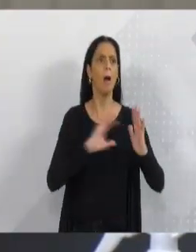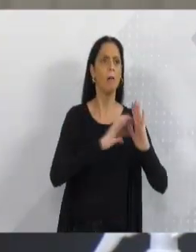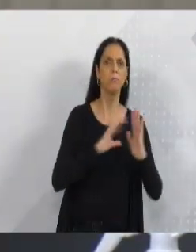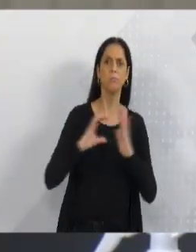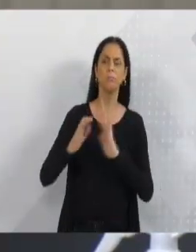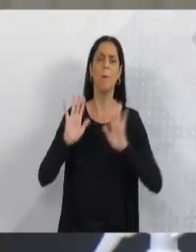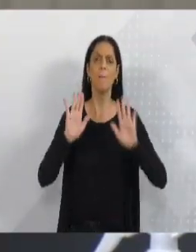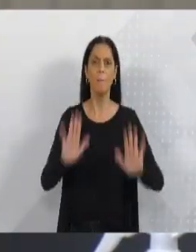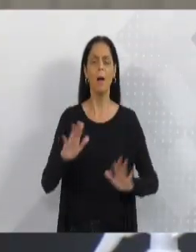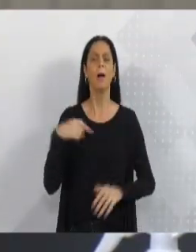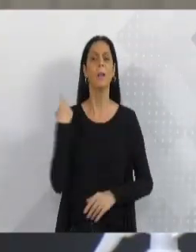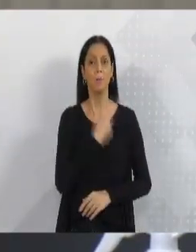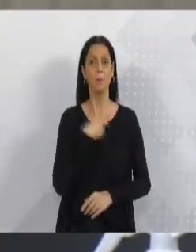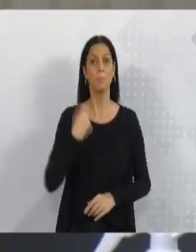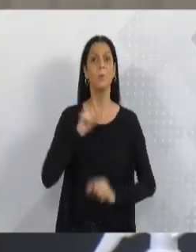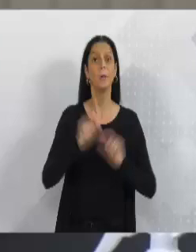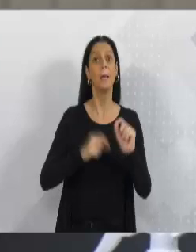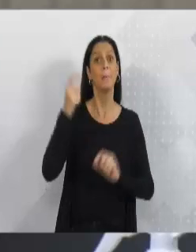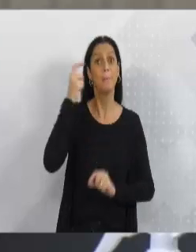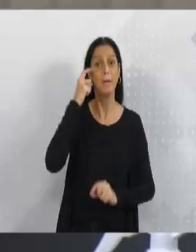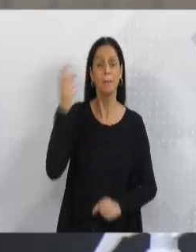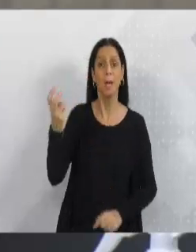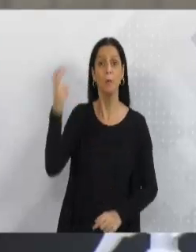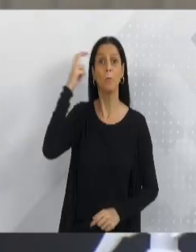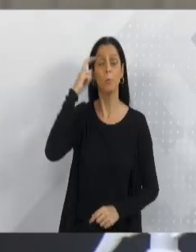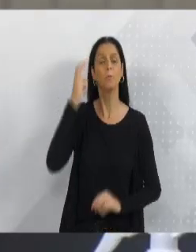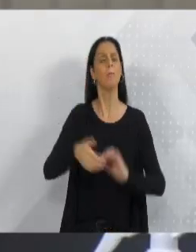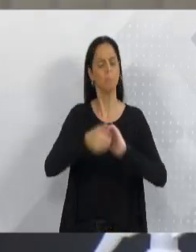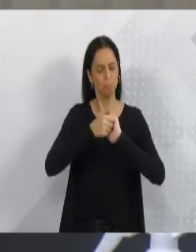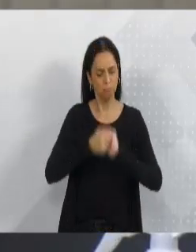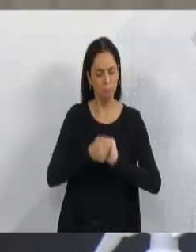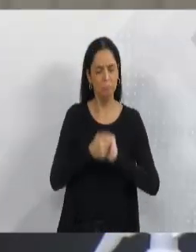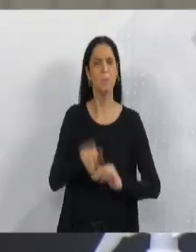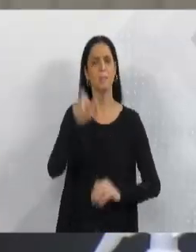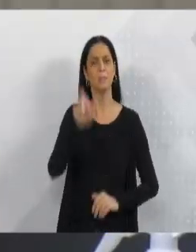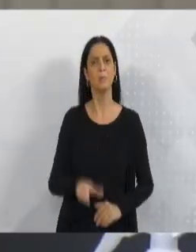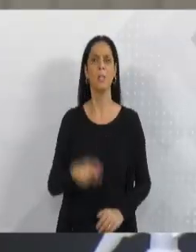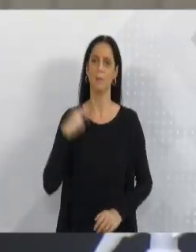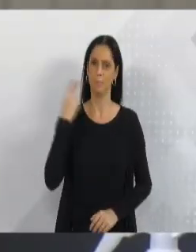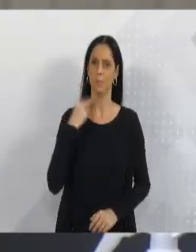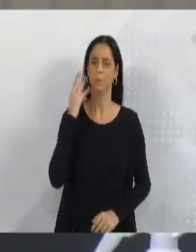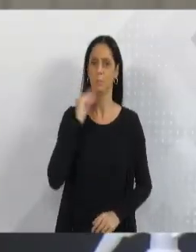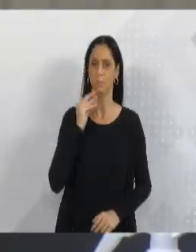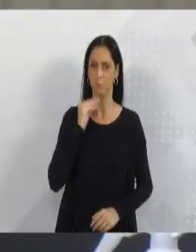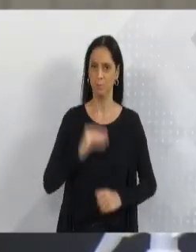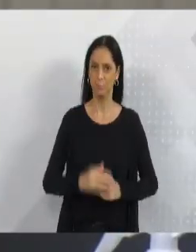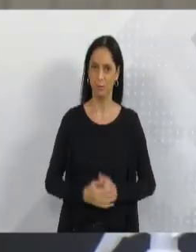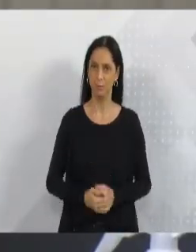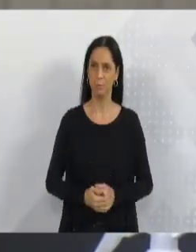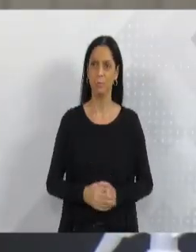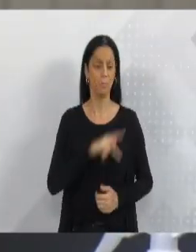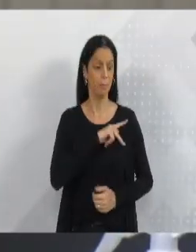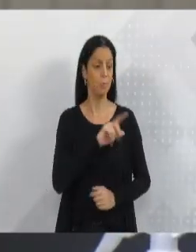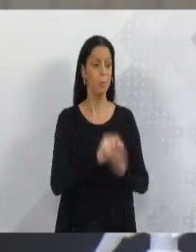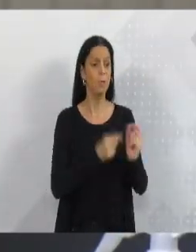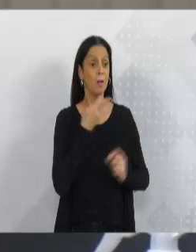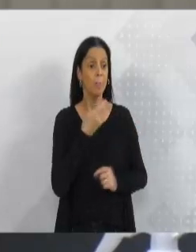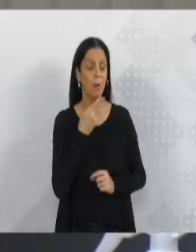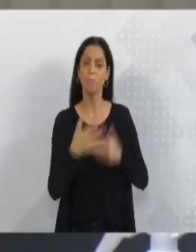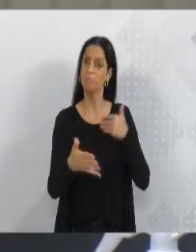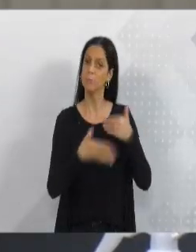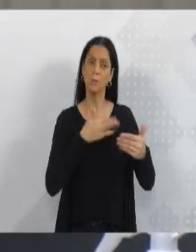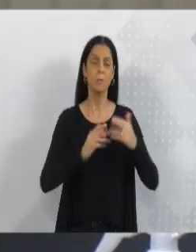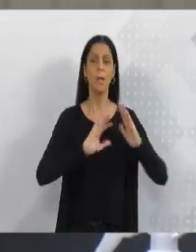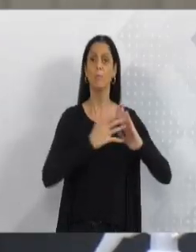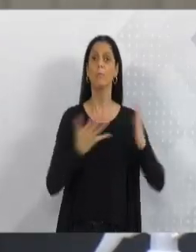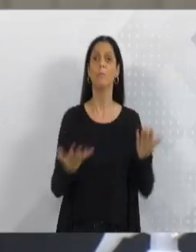cultura, vereador Campesato. Parabéns, vereador Gilson. Presidente, aquilo que eu quero aqui reforçar, independente de partido.